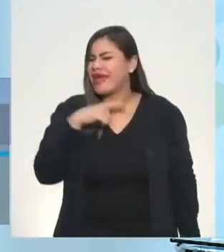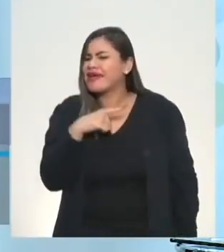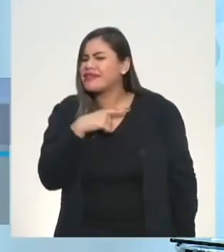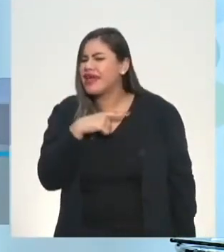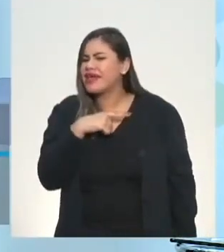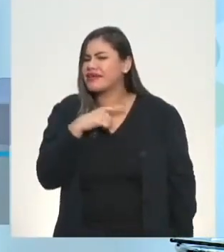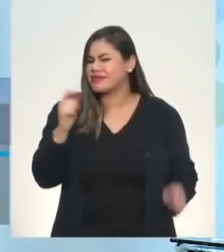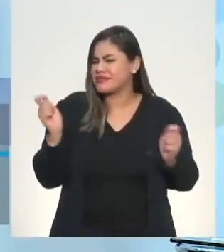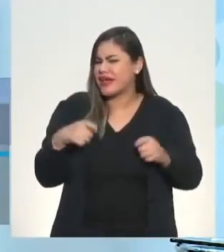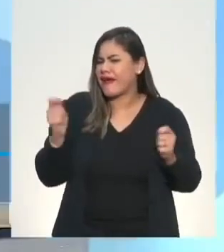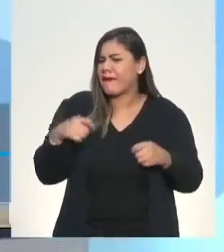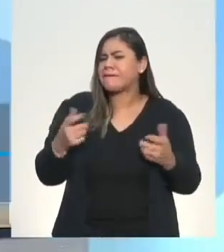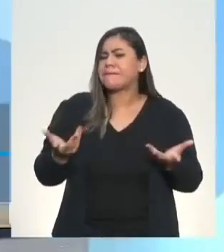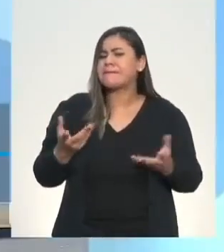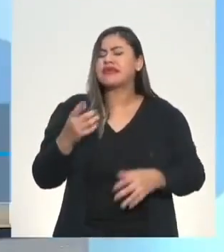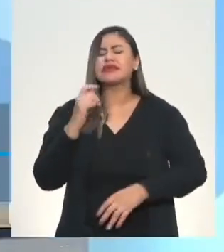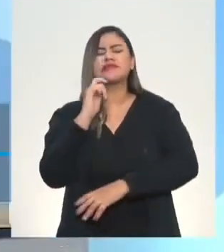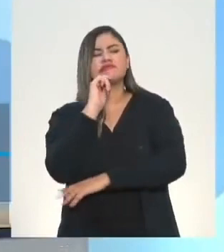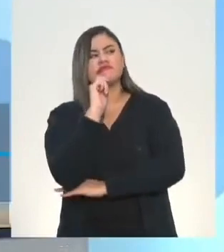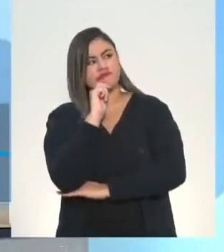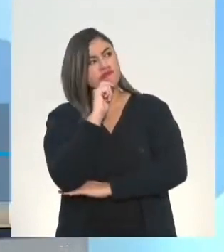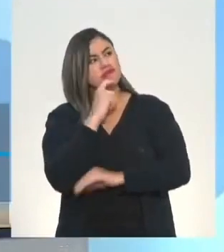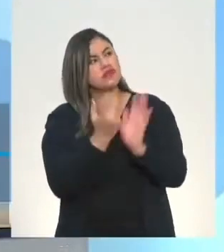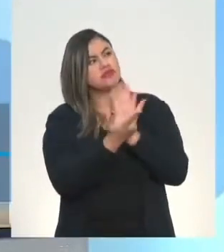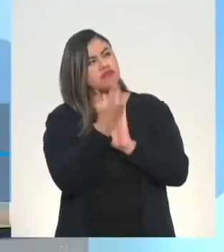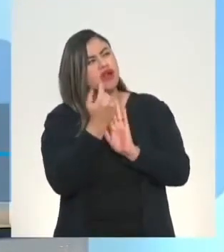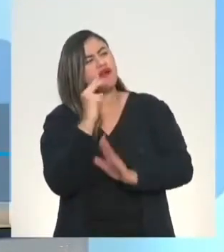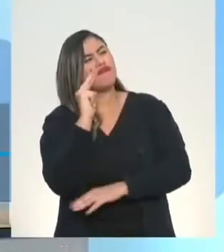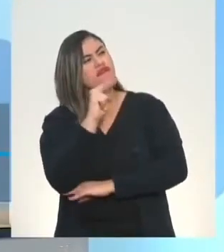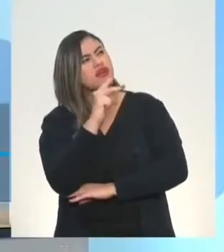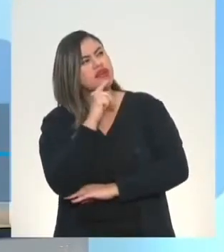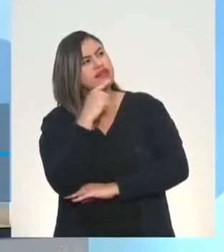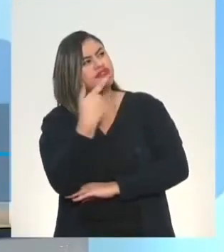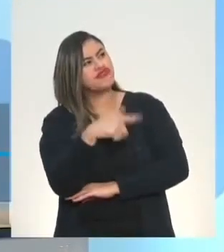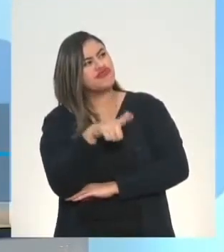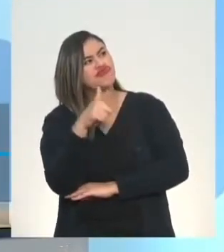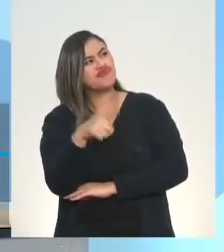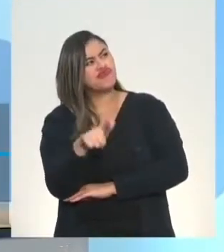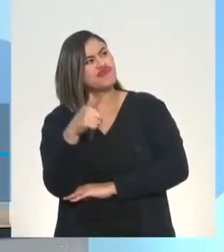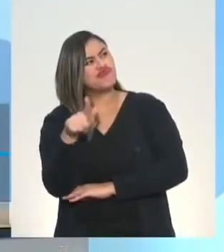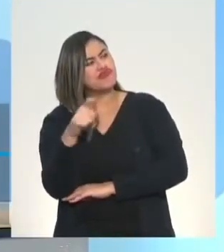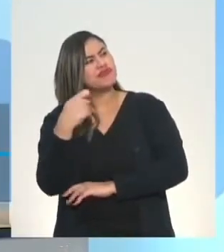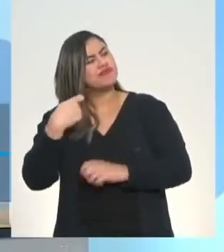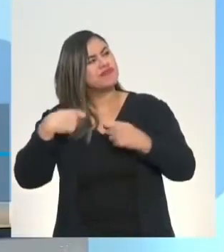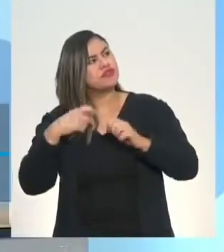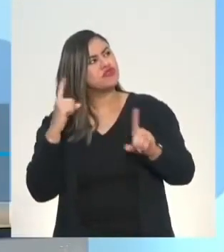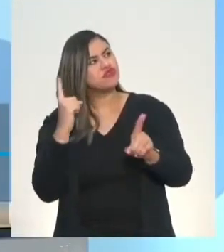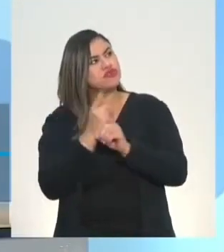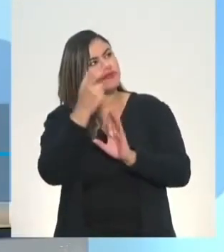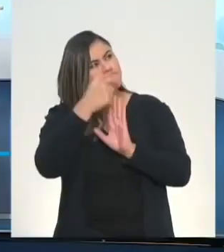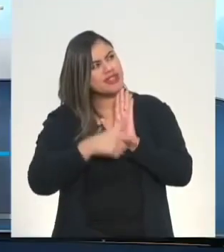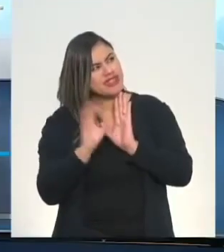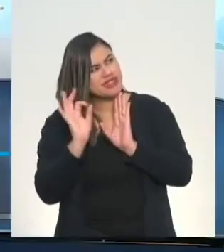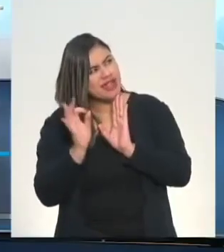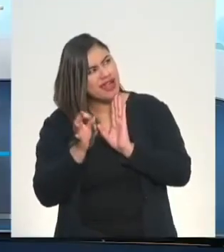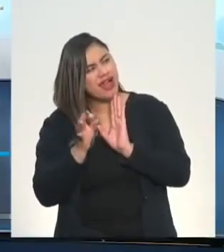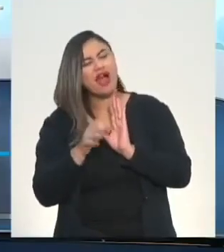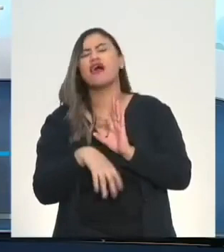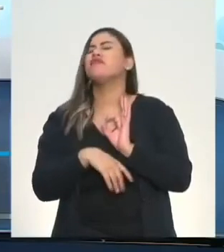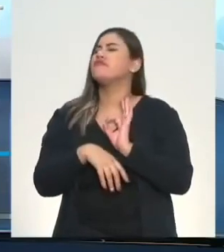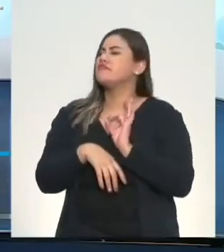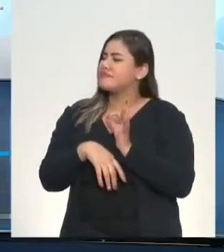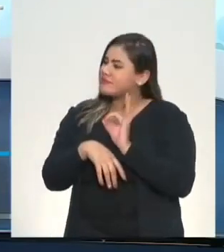gente construir? Eu estou vendo na imagem algumas coisas que repetem. Tenho que procurar o padrãozinho, né? Exatamente, né?